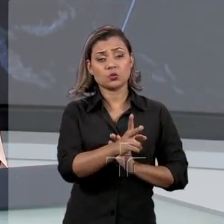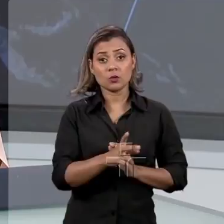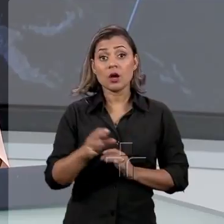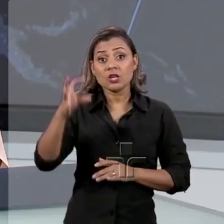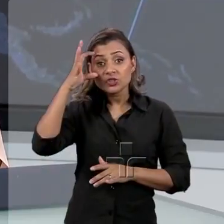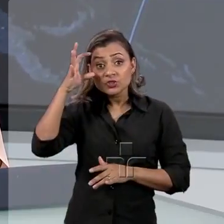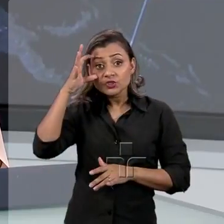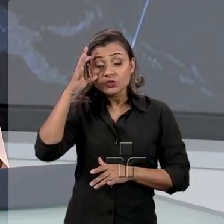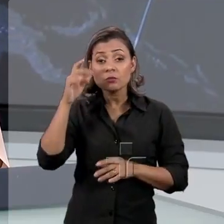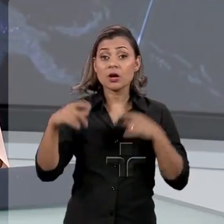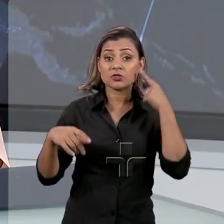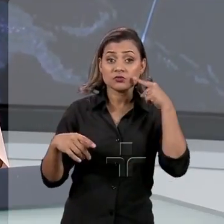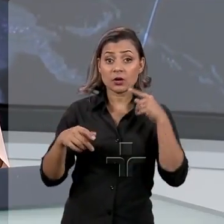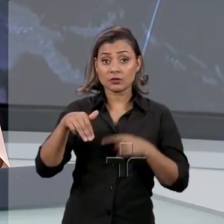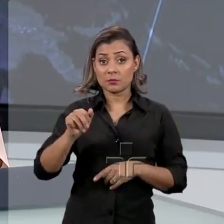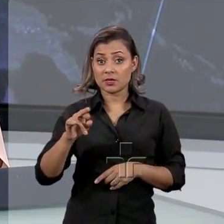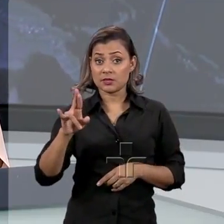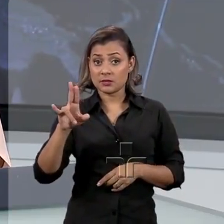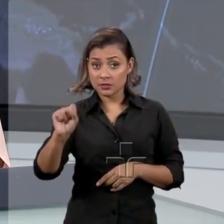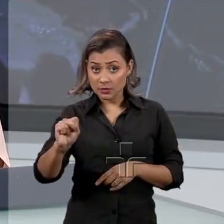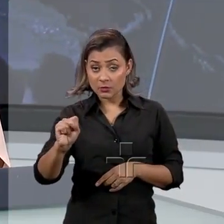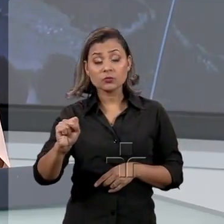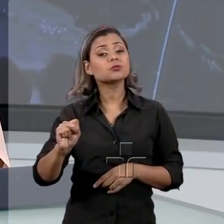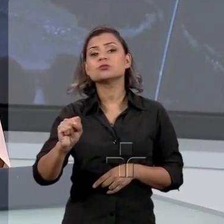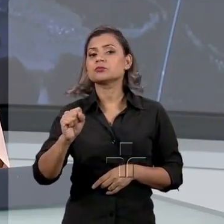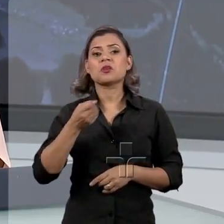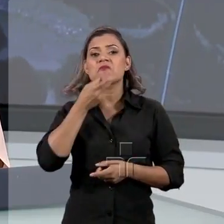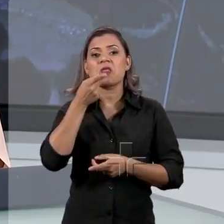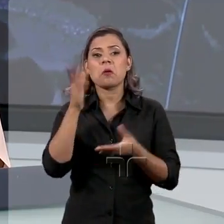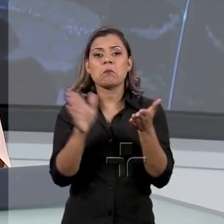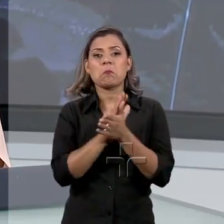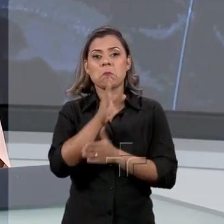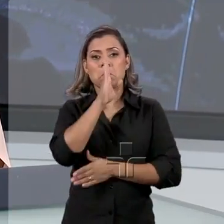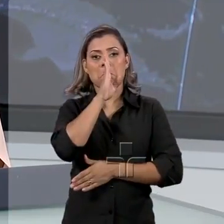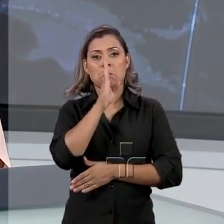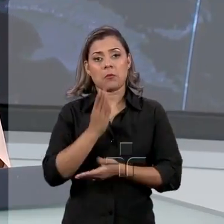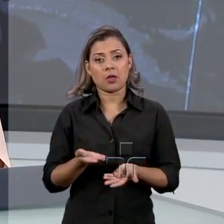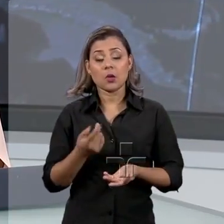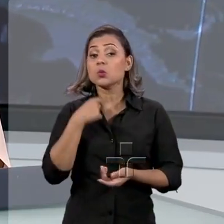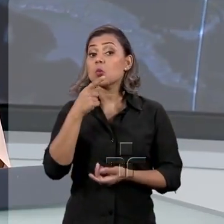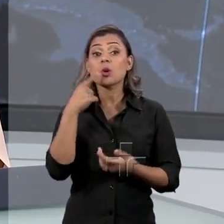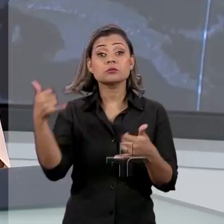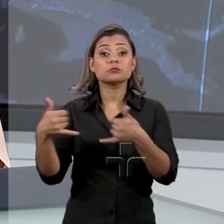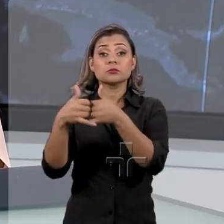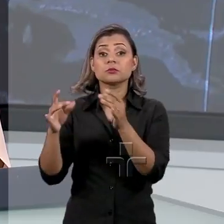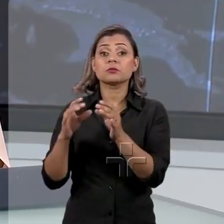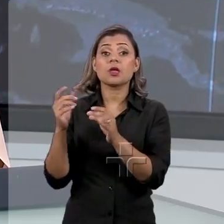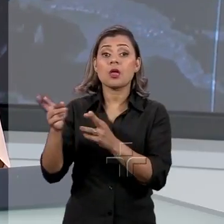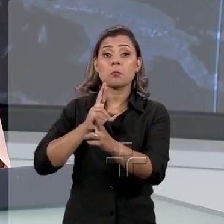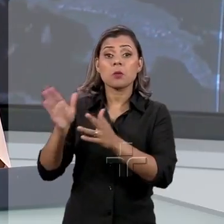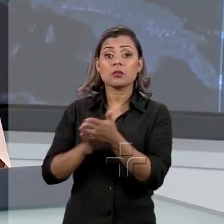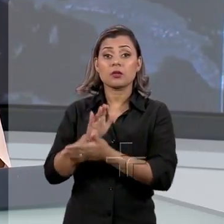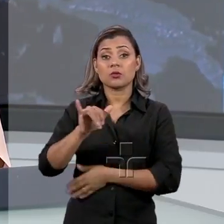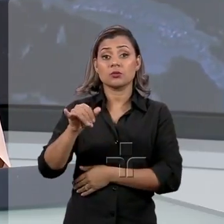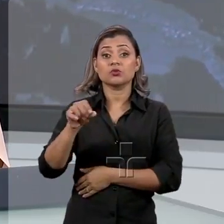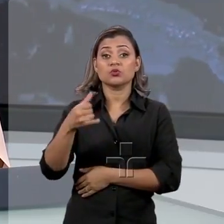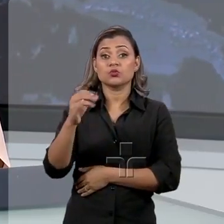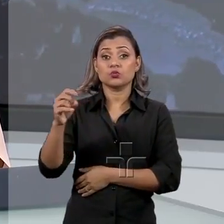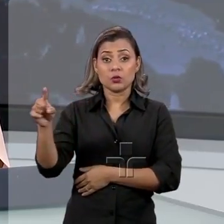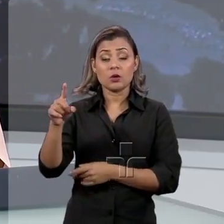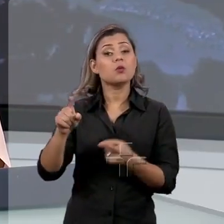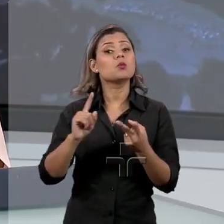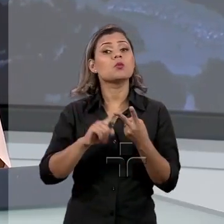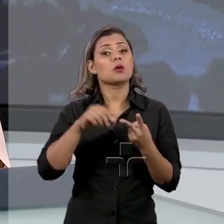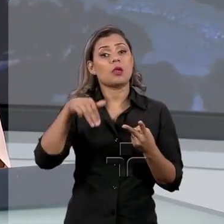e o advogado Matheus de Moura Lima Gomes não vão comentar o assunto. Não conseguimos respostas do deputado João Magalhães nem